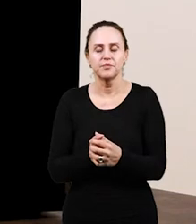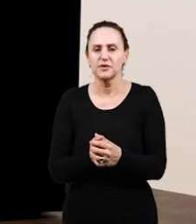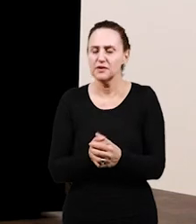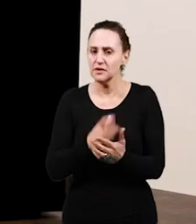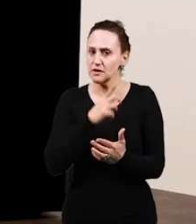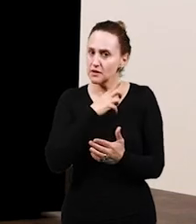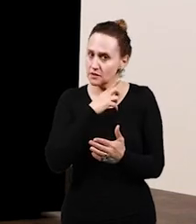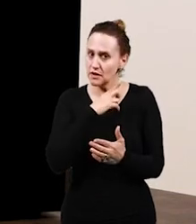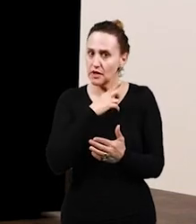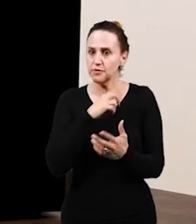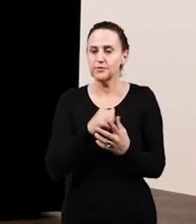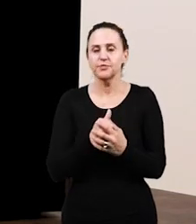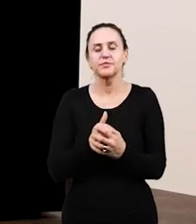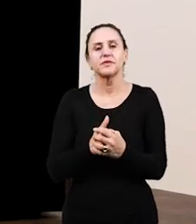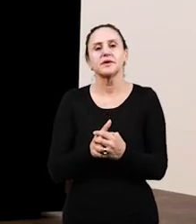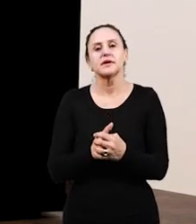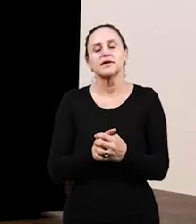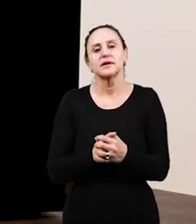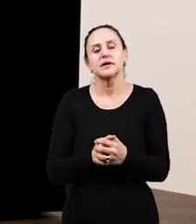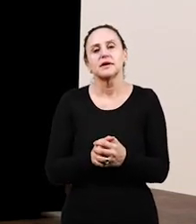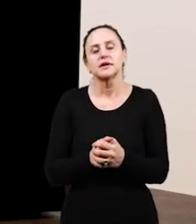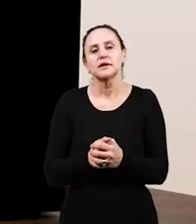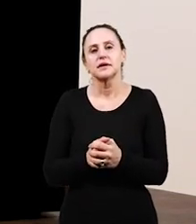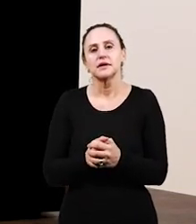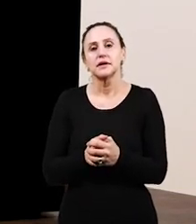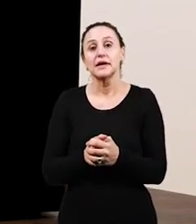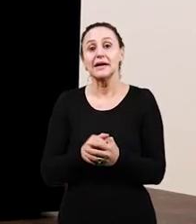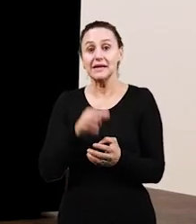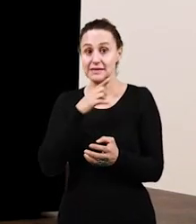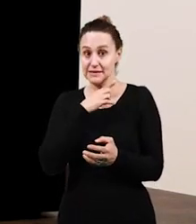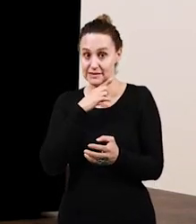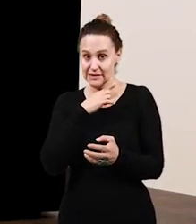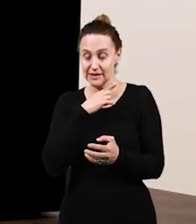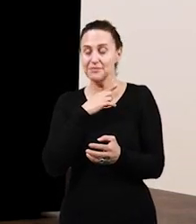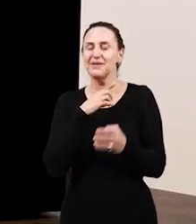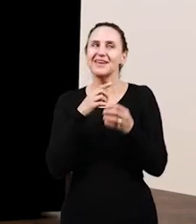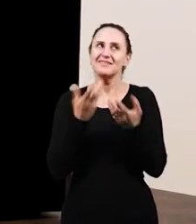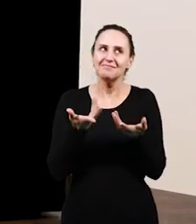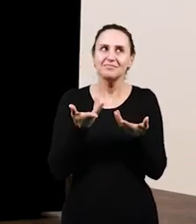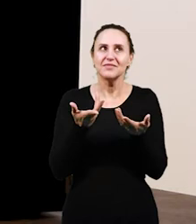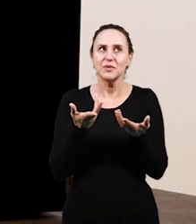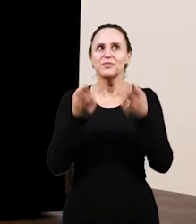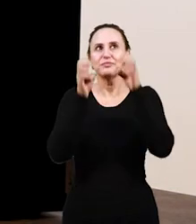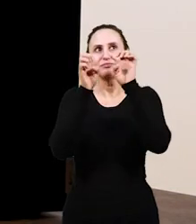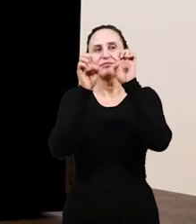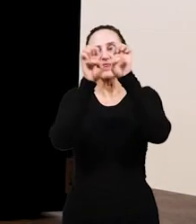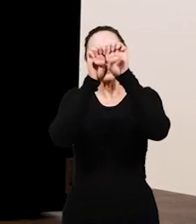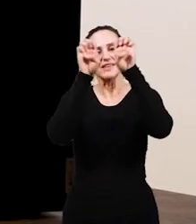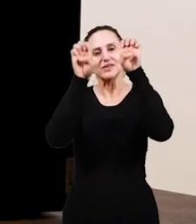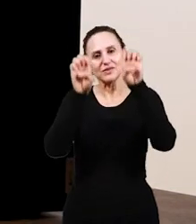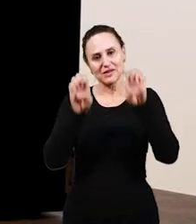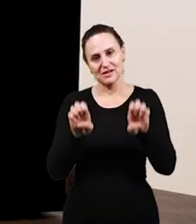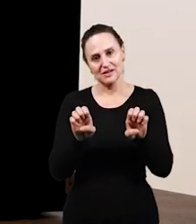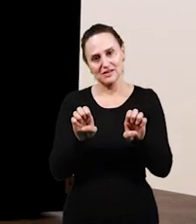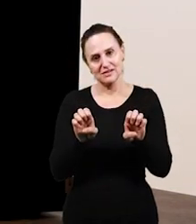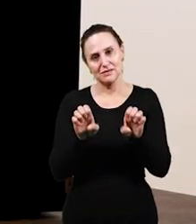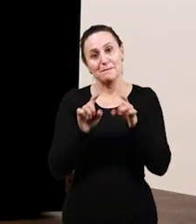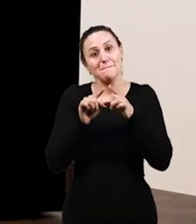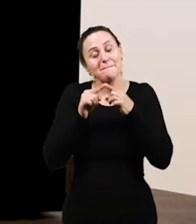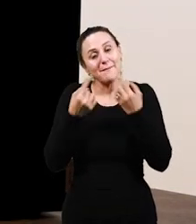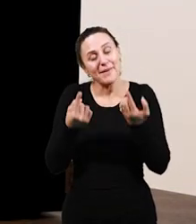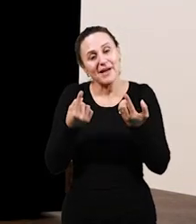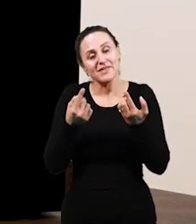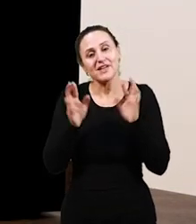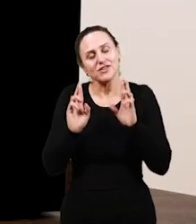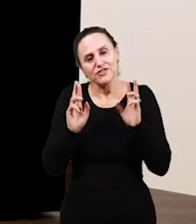Por um lado eles são estruturalistas também né é a diferença é a grande diferença